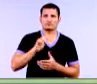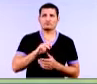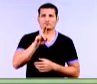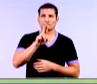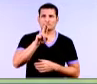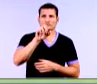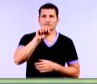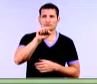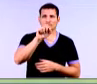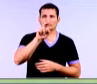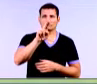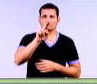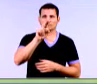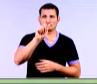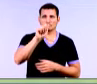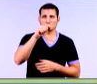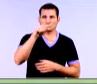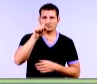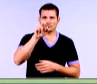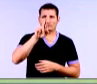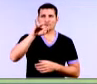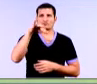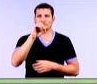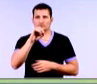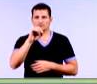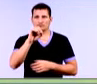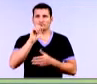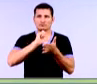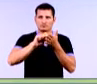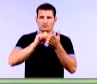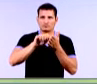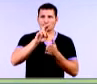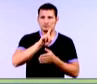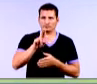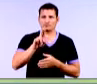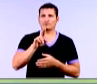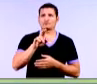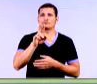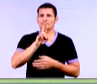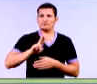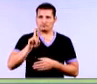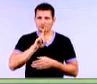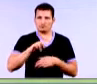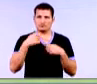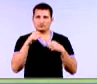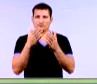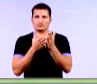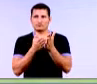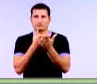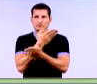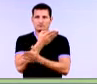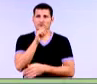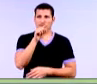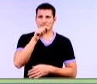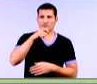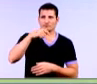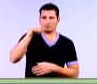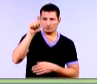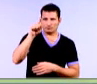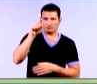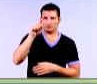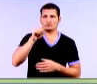acentuação. Escrever nome de usuário, se eu deveria eliminar essa